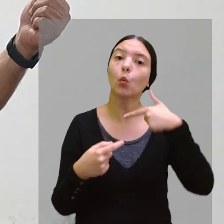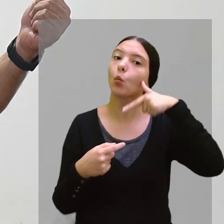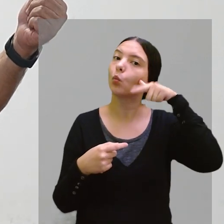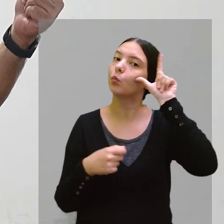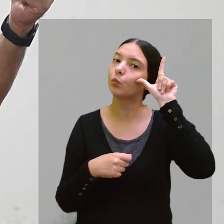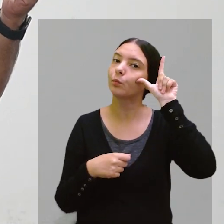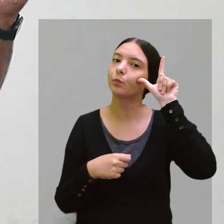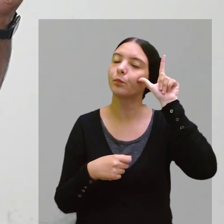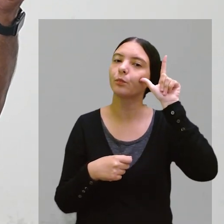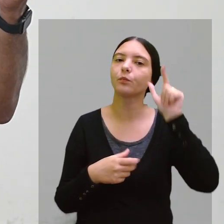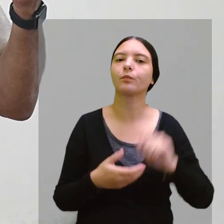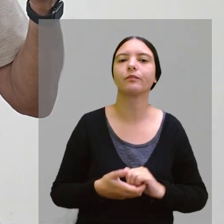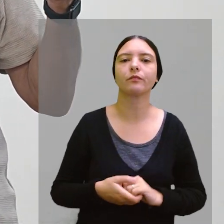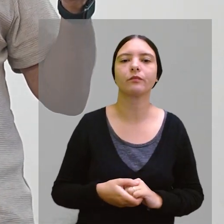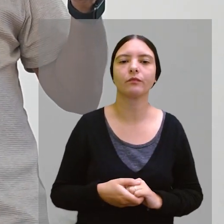ontem